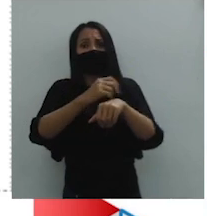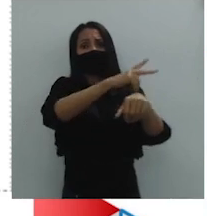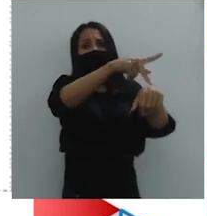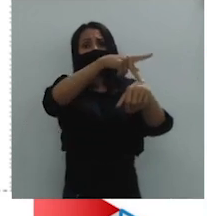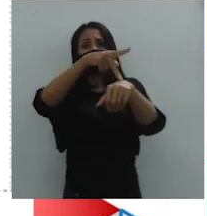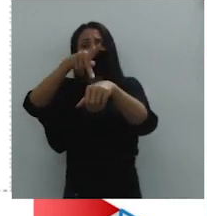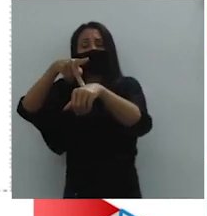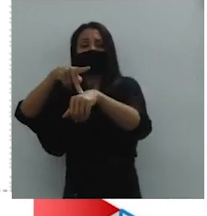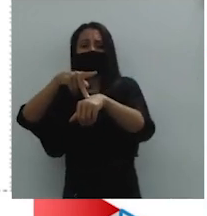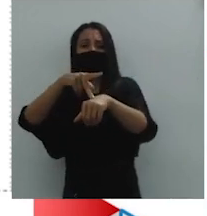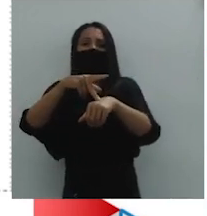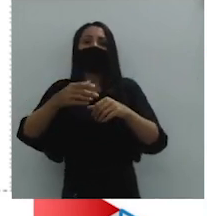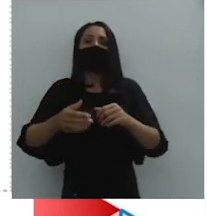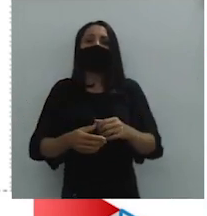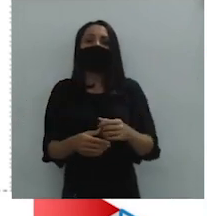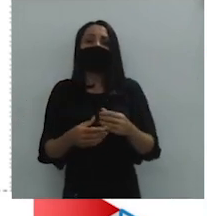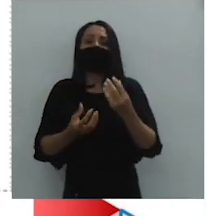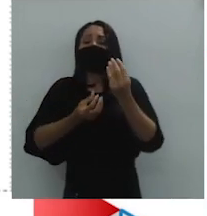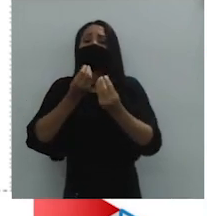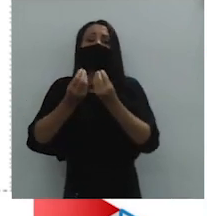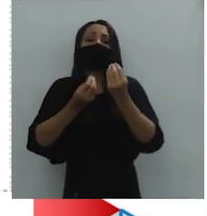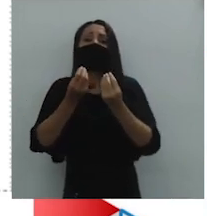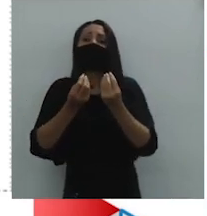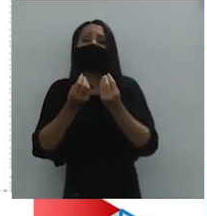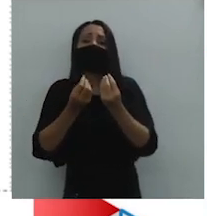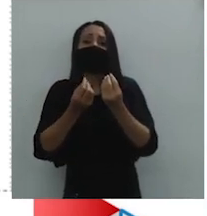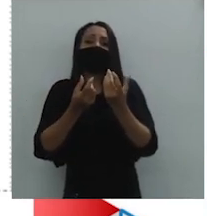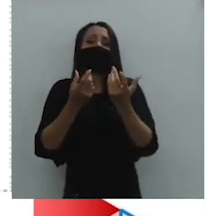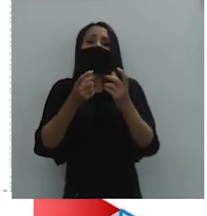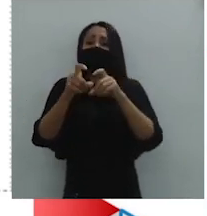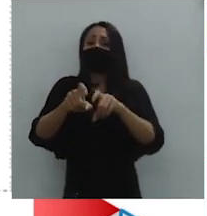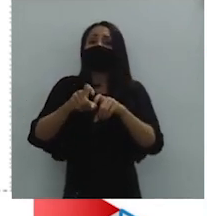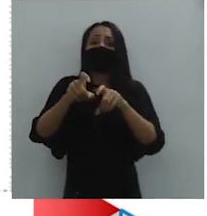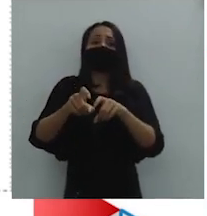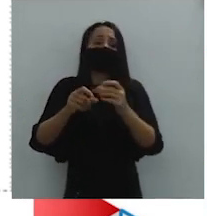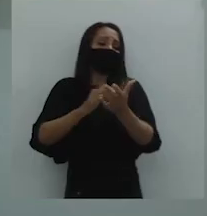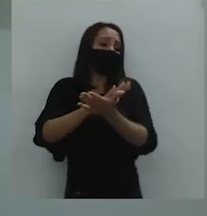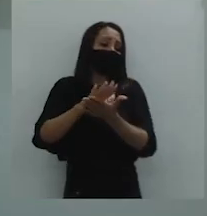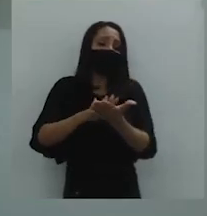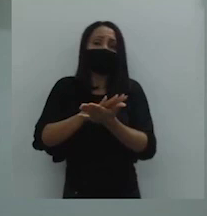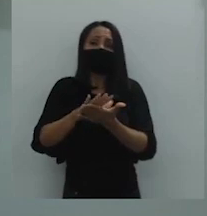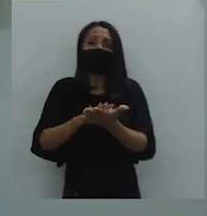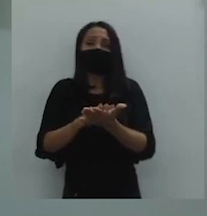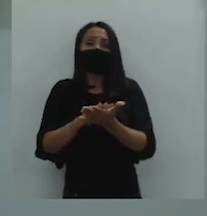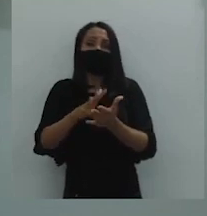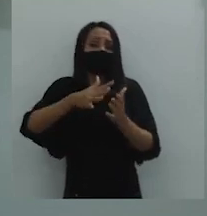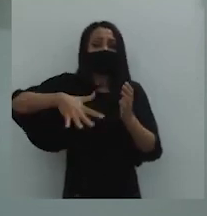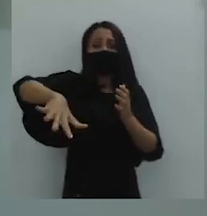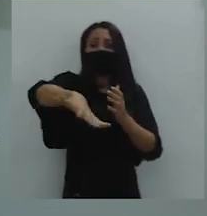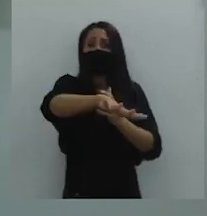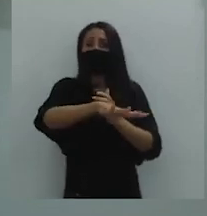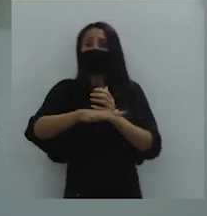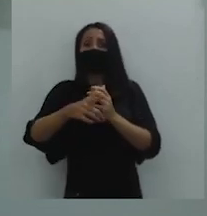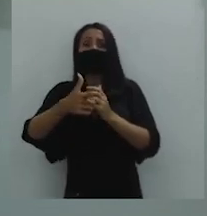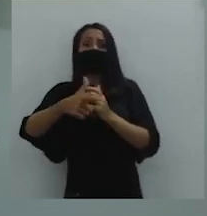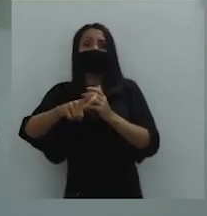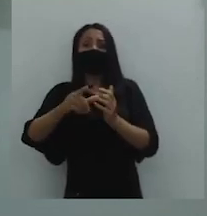para onde mais crescer, não tem como produzir ou cultivar mais nada, porque não tem mais extensão, certo?